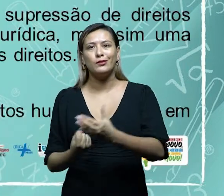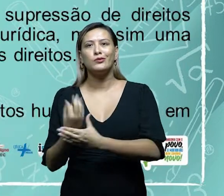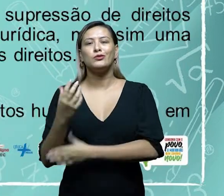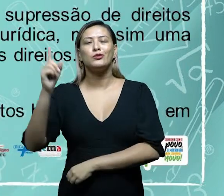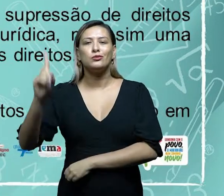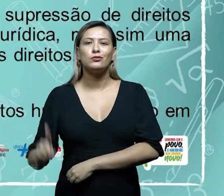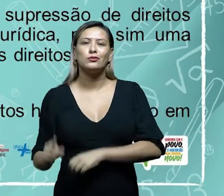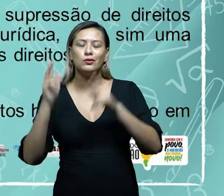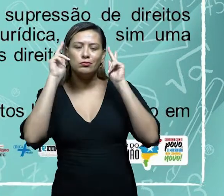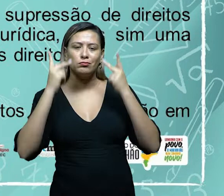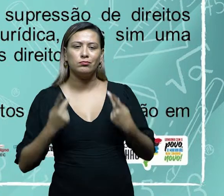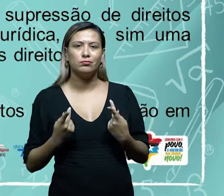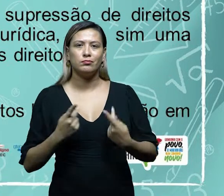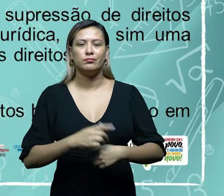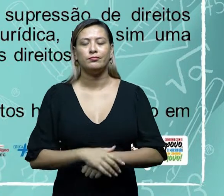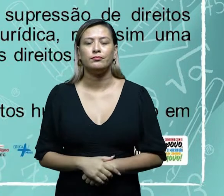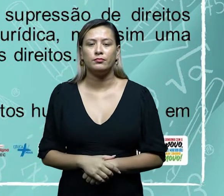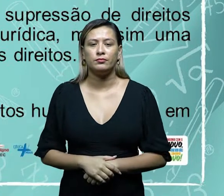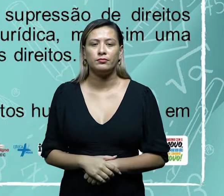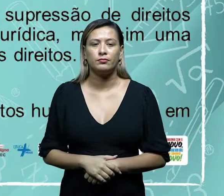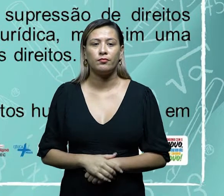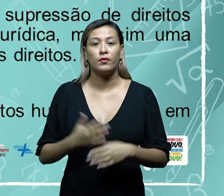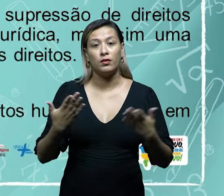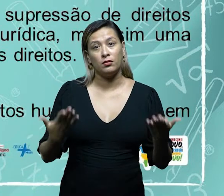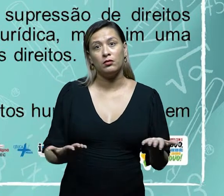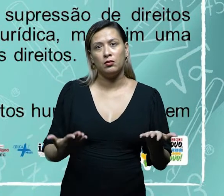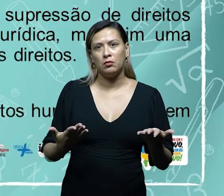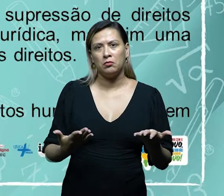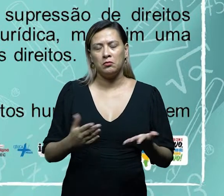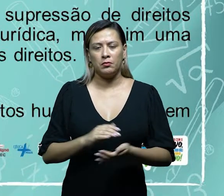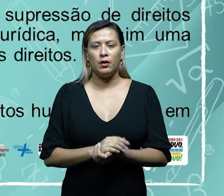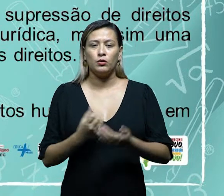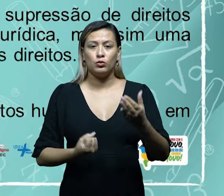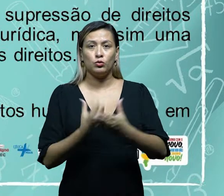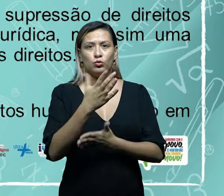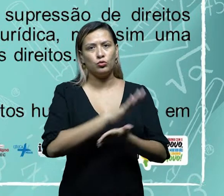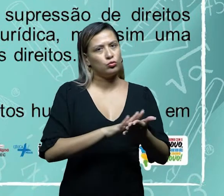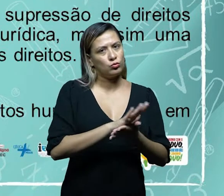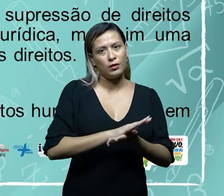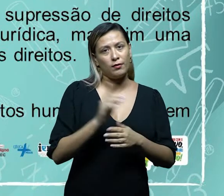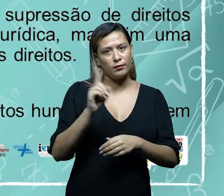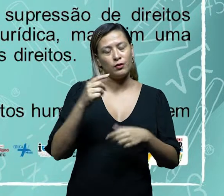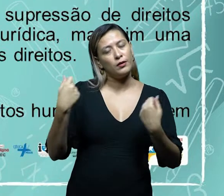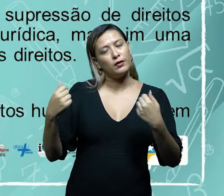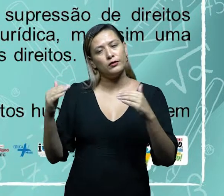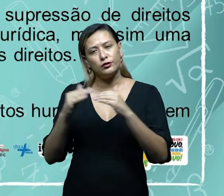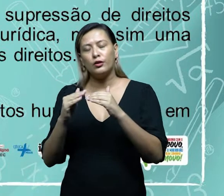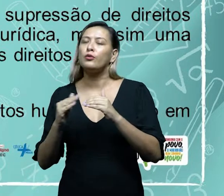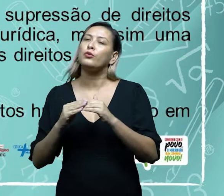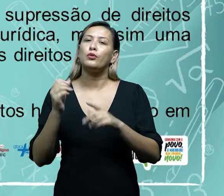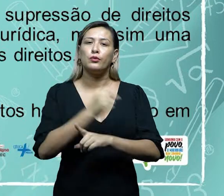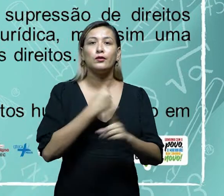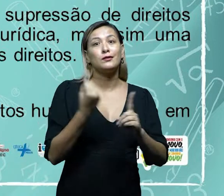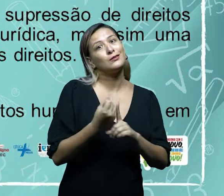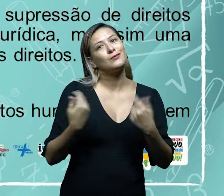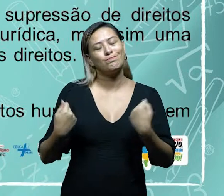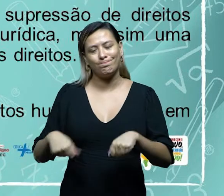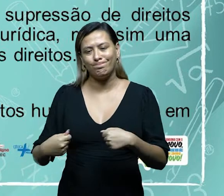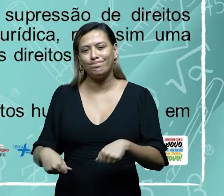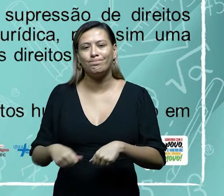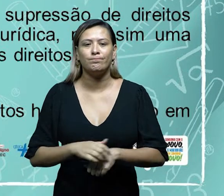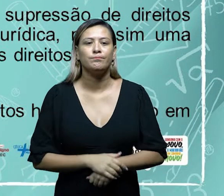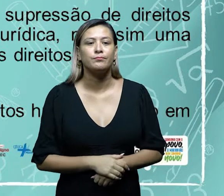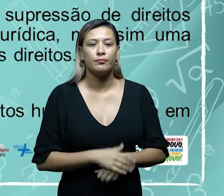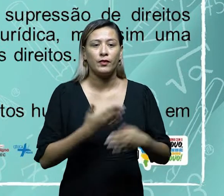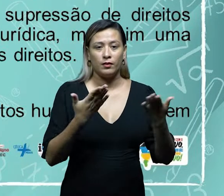humanos. Então, não é algo que nasce do nada, é de acordo com uma necessidade social. Bom, os direitos humanos, eles são